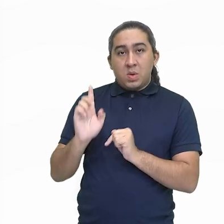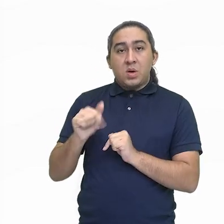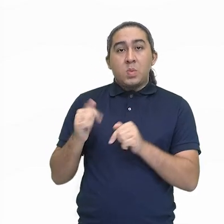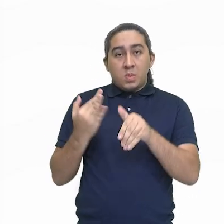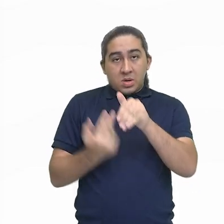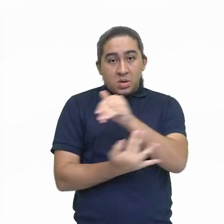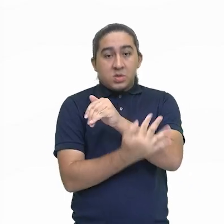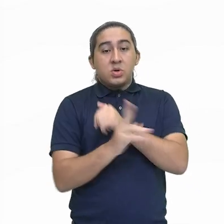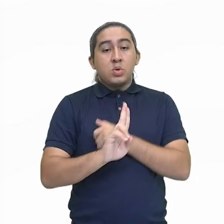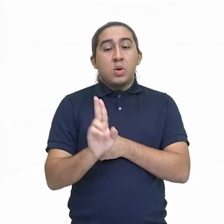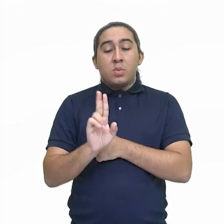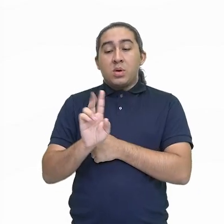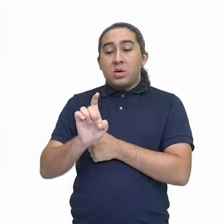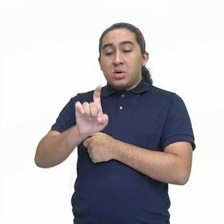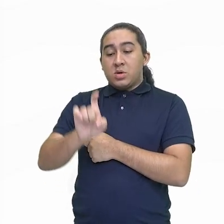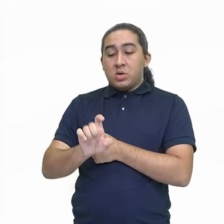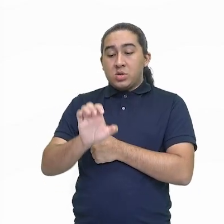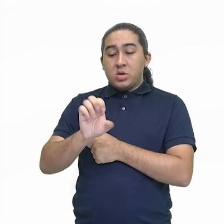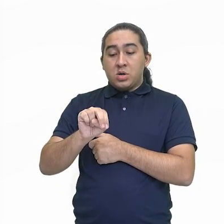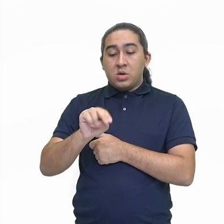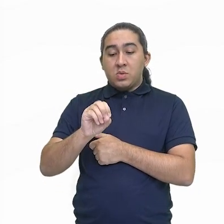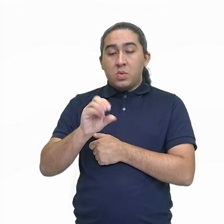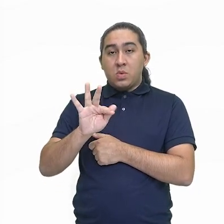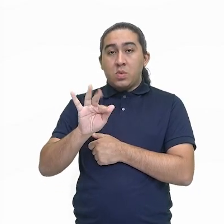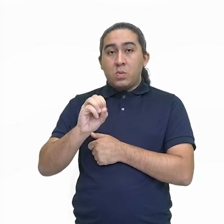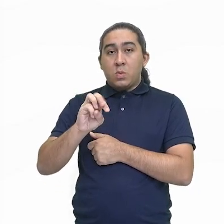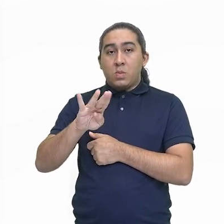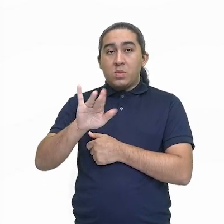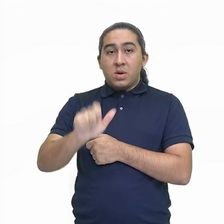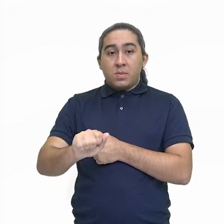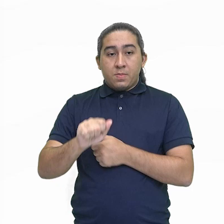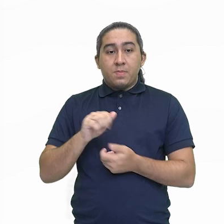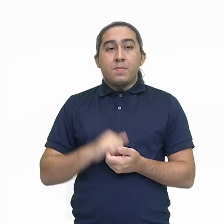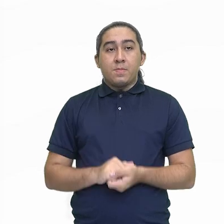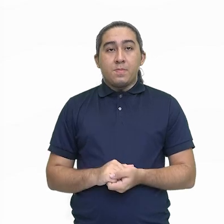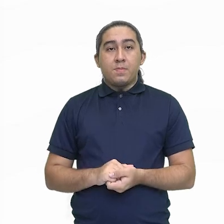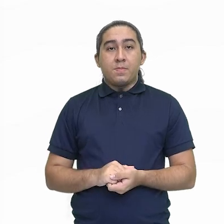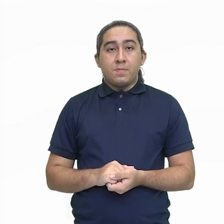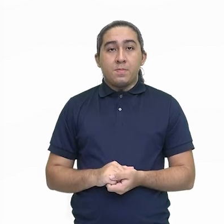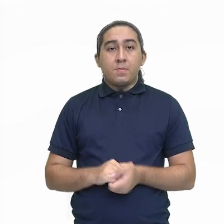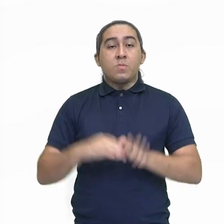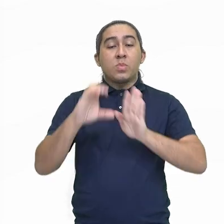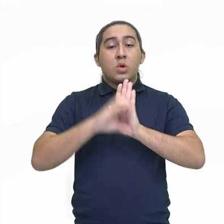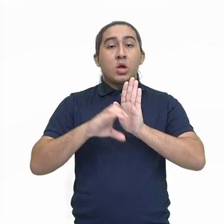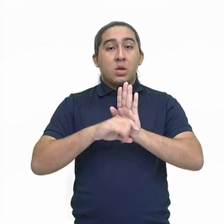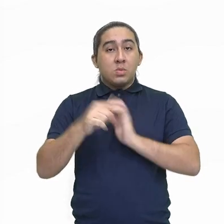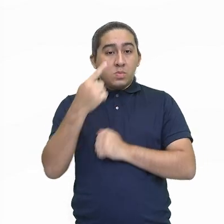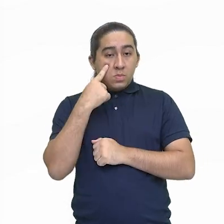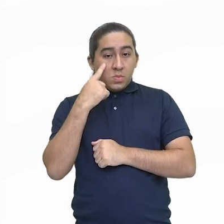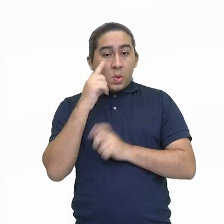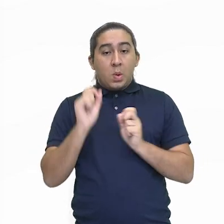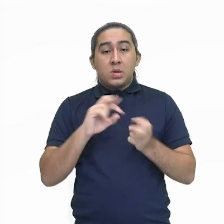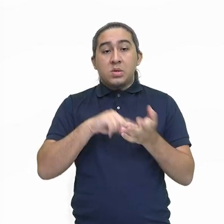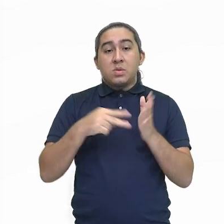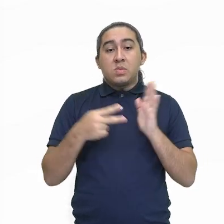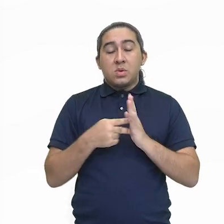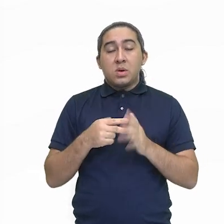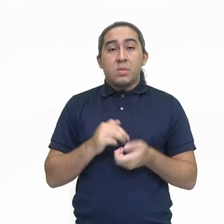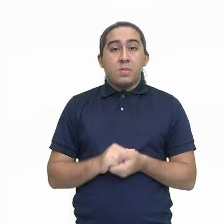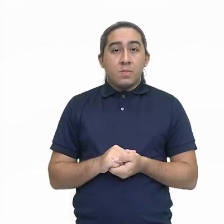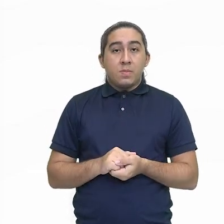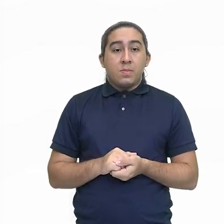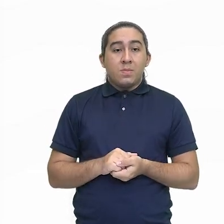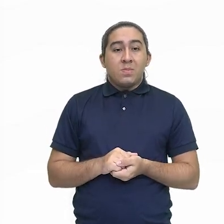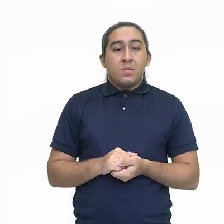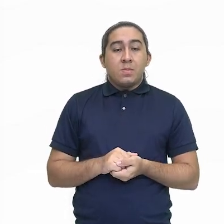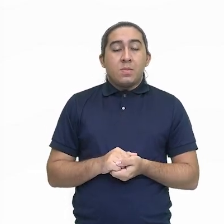chamamos de xenofobia. Então, vamos rever aí o conceito de xenofobia, que nada mais é que a aversão